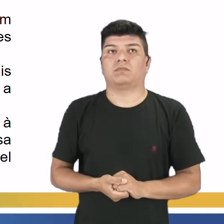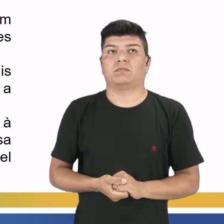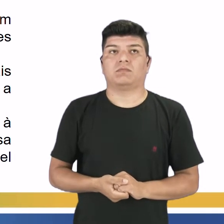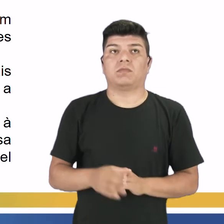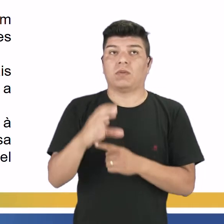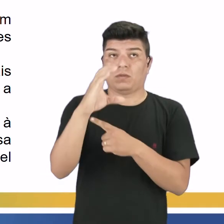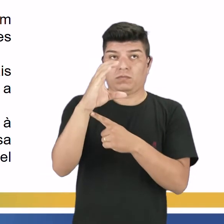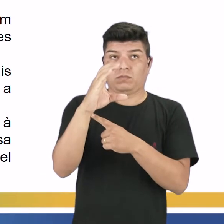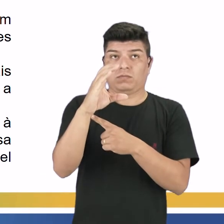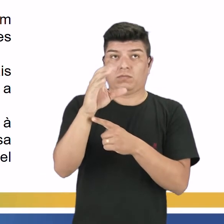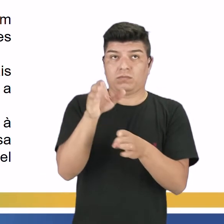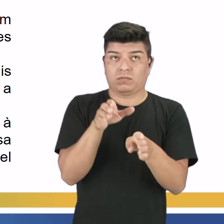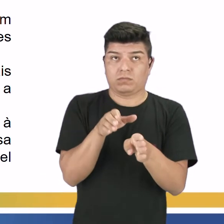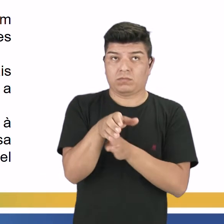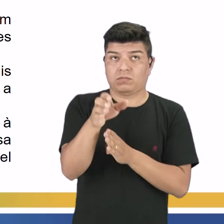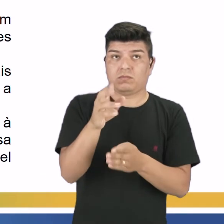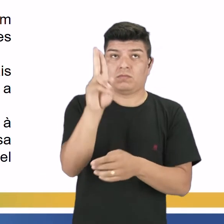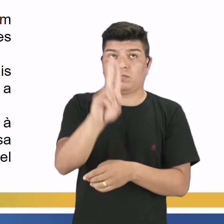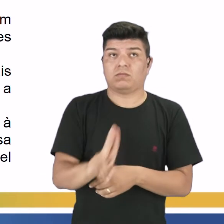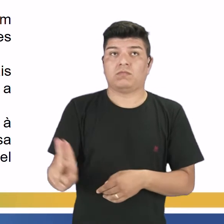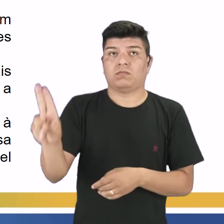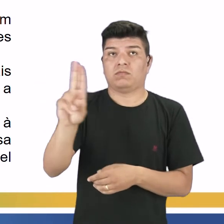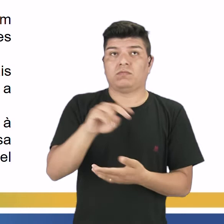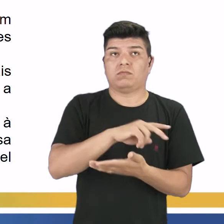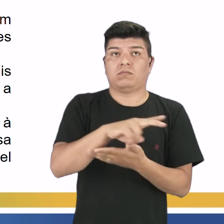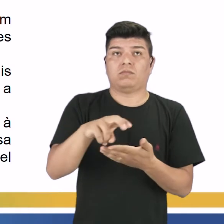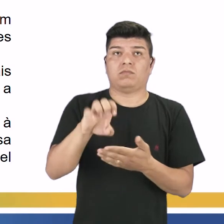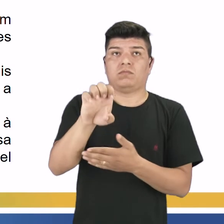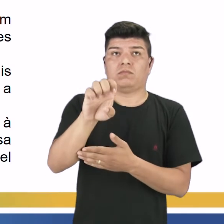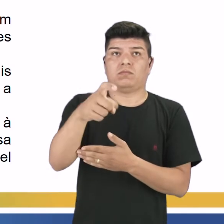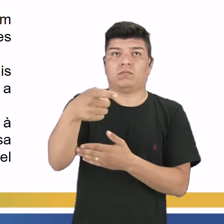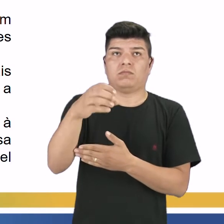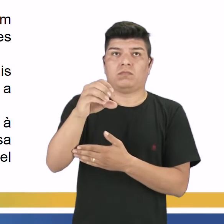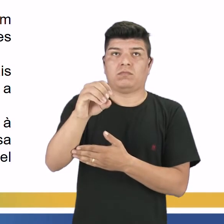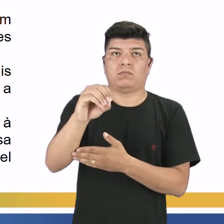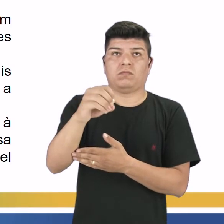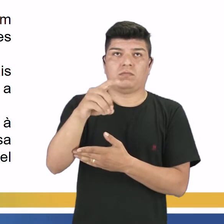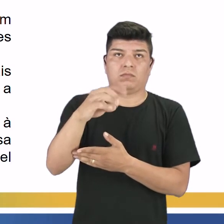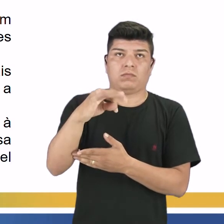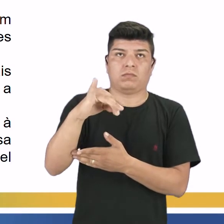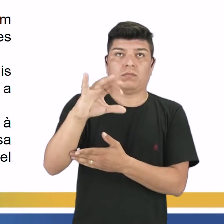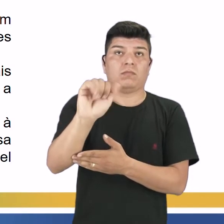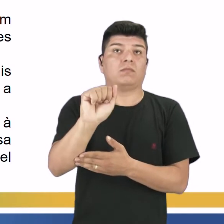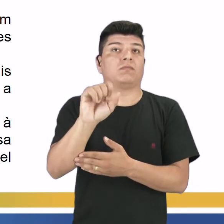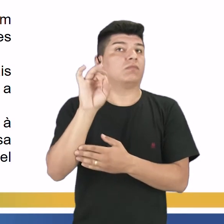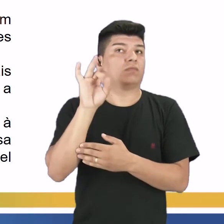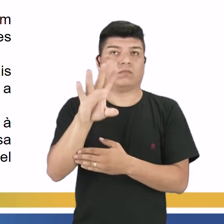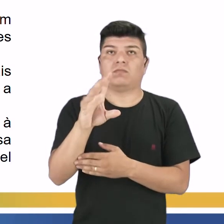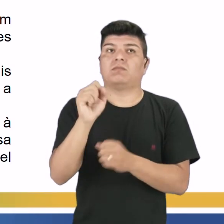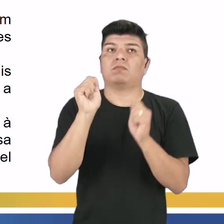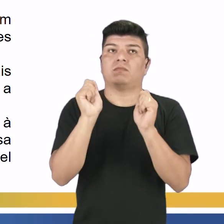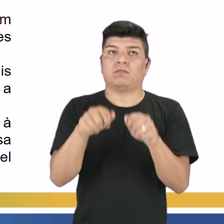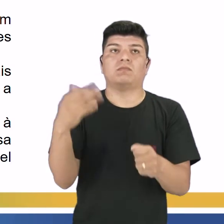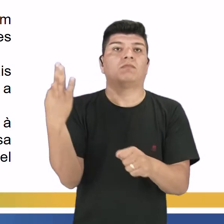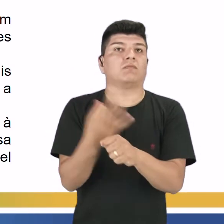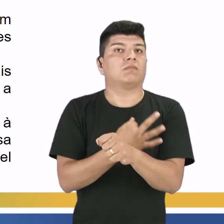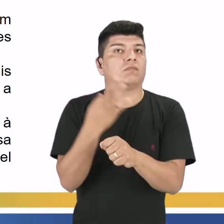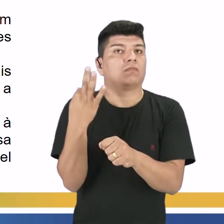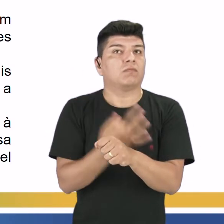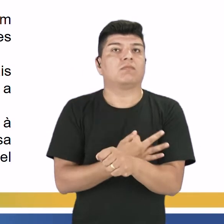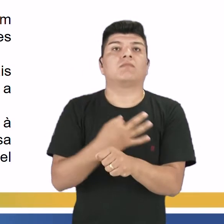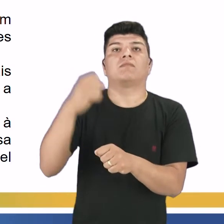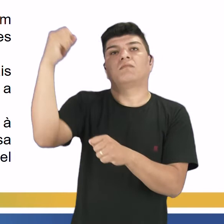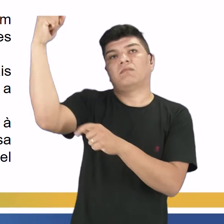C. Sugere-se o uso de espécies exóticas, pois somente essas podem suportar a